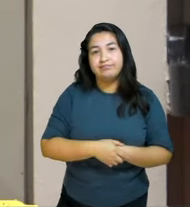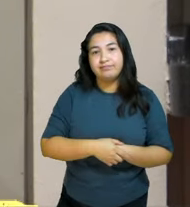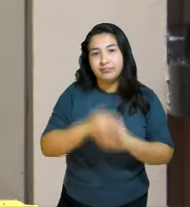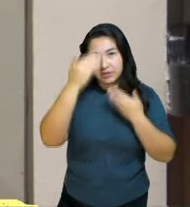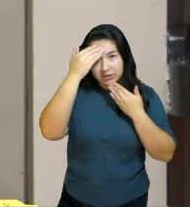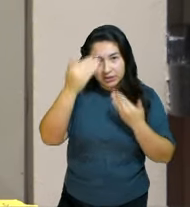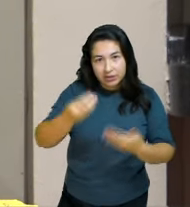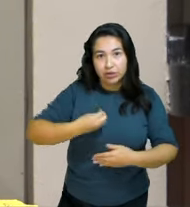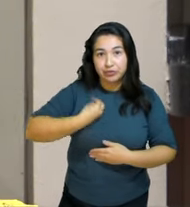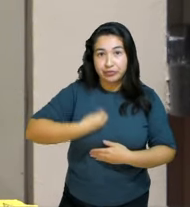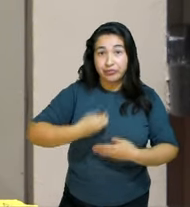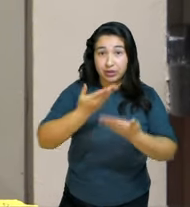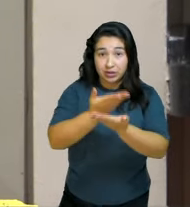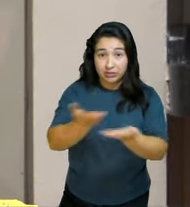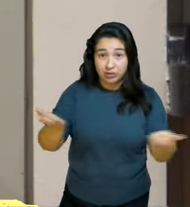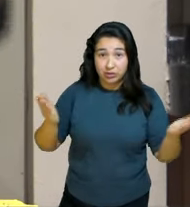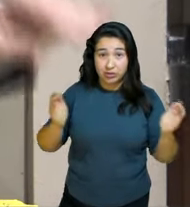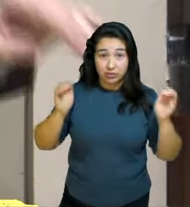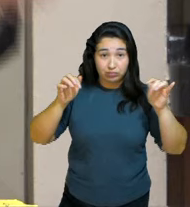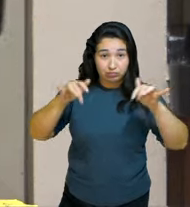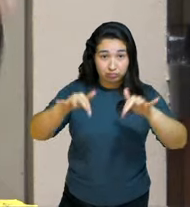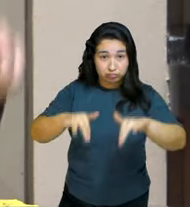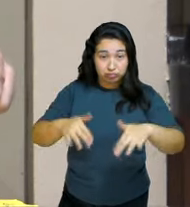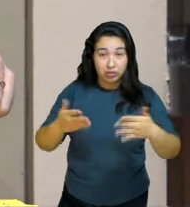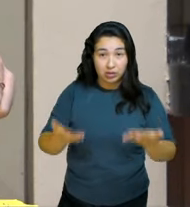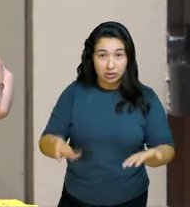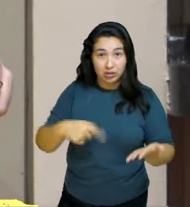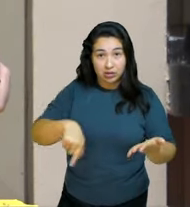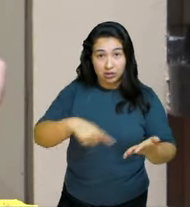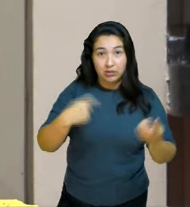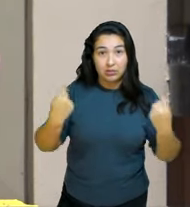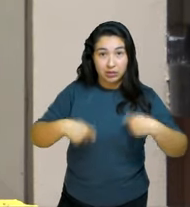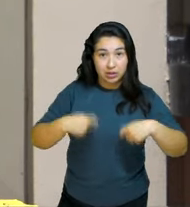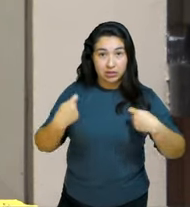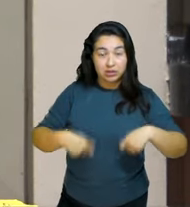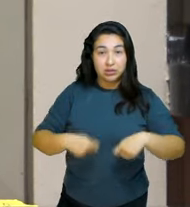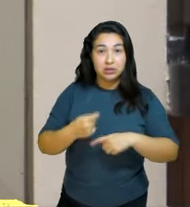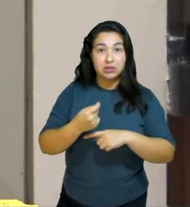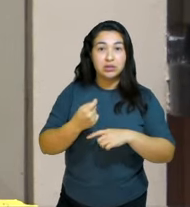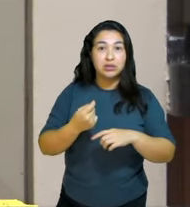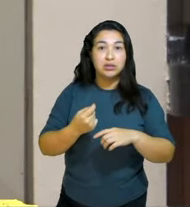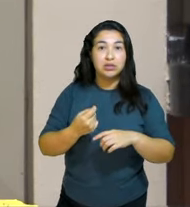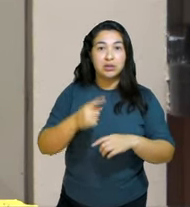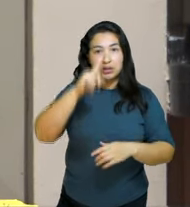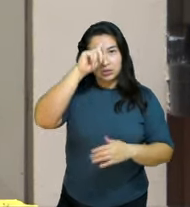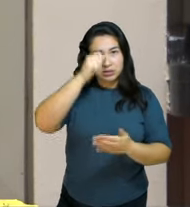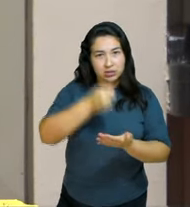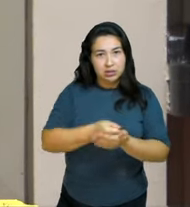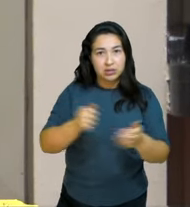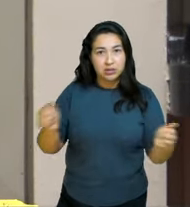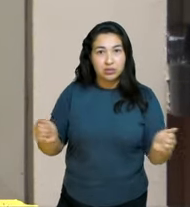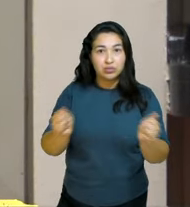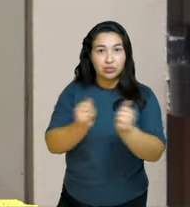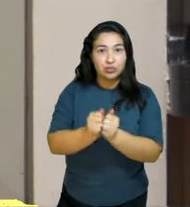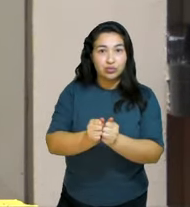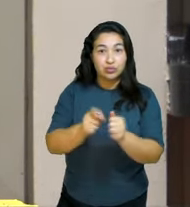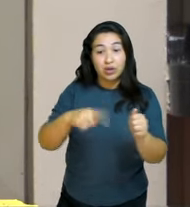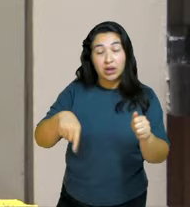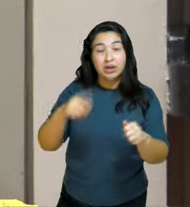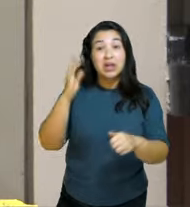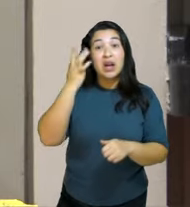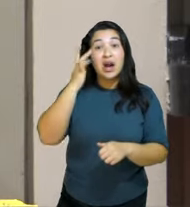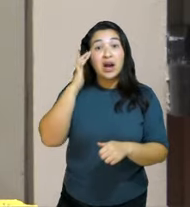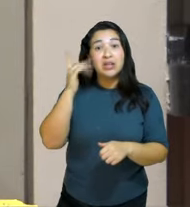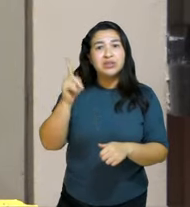de todos vocês. A ideia da audiência pública mesmo é a gente sair com encaminhamento. Né? Muitas pessoas têm uma visão de audiência pública que é